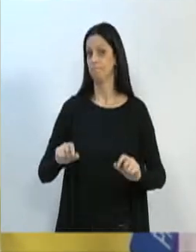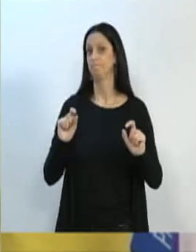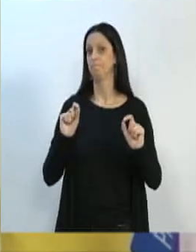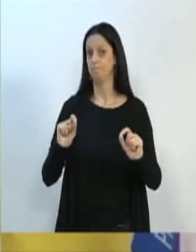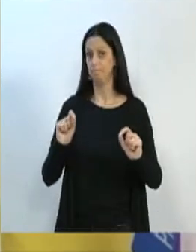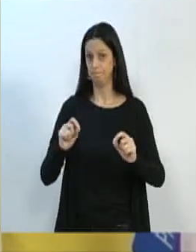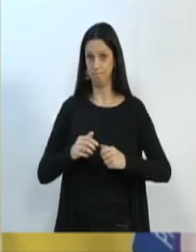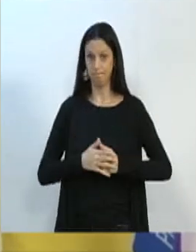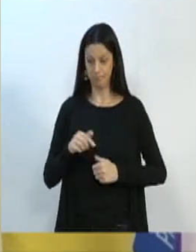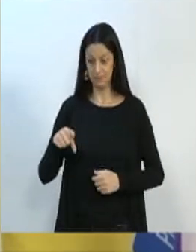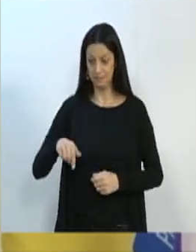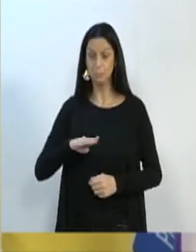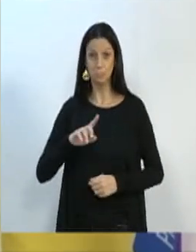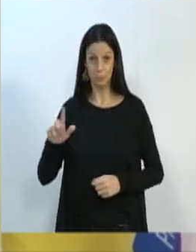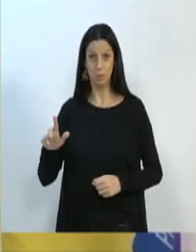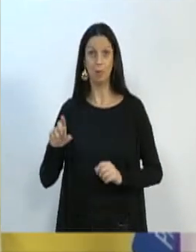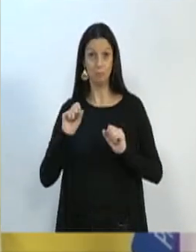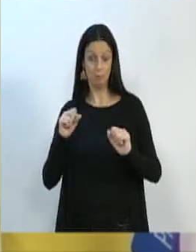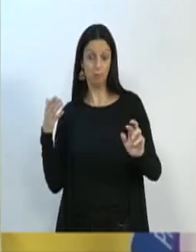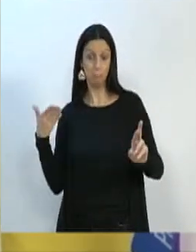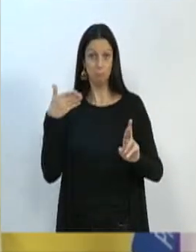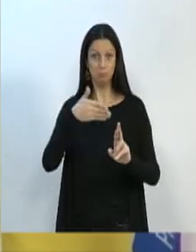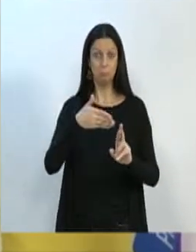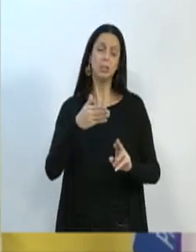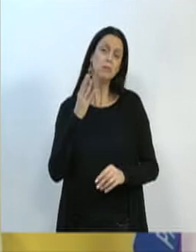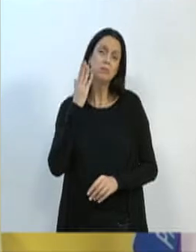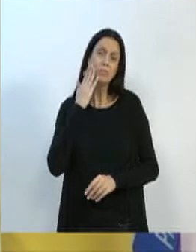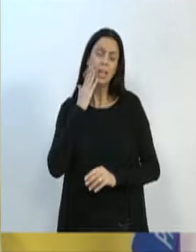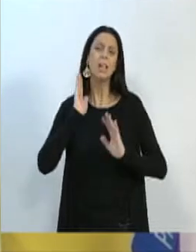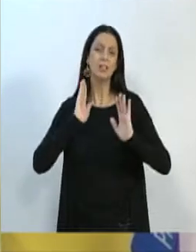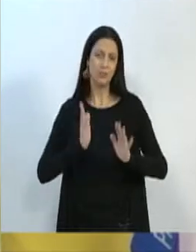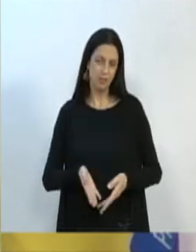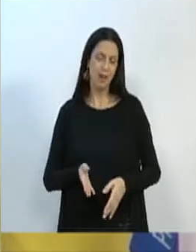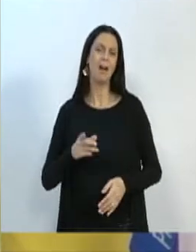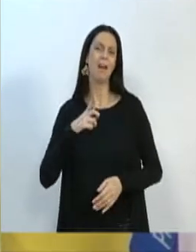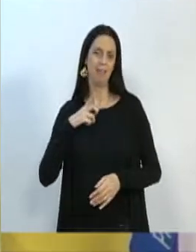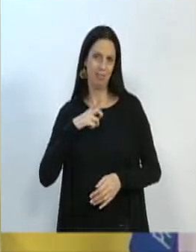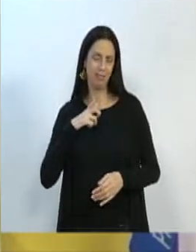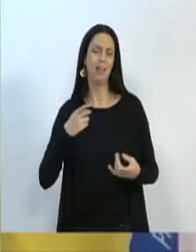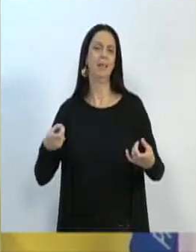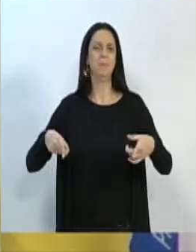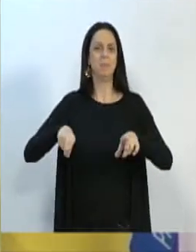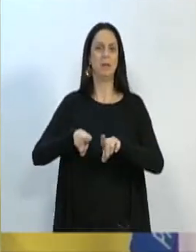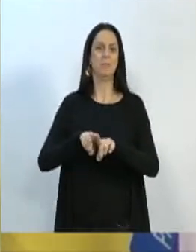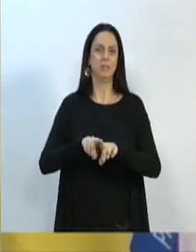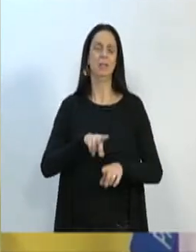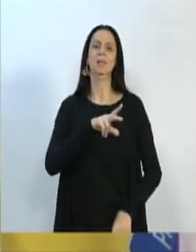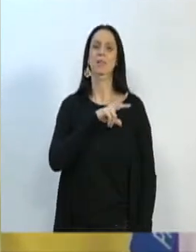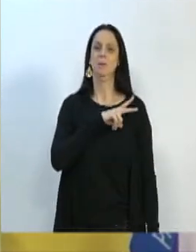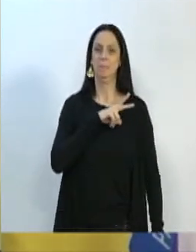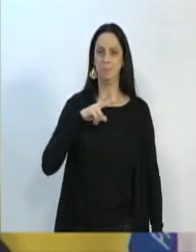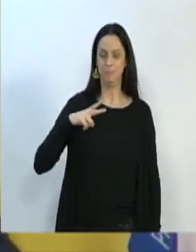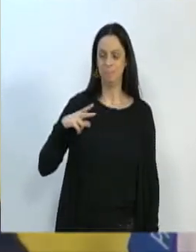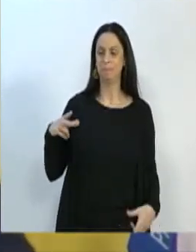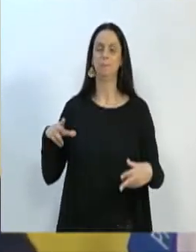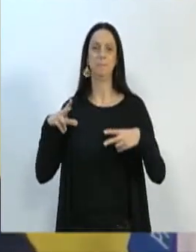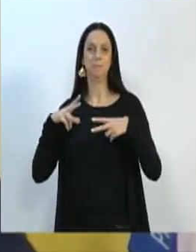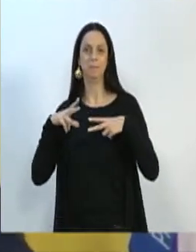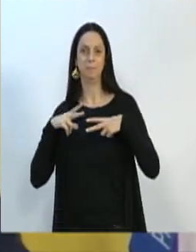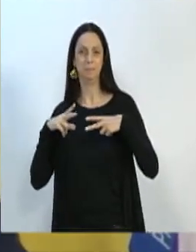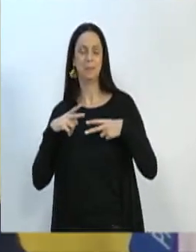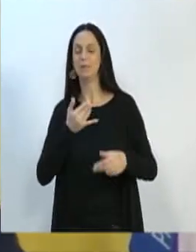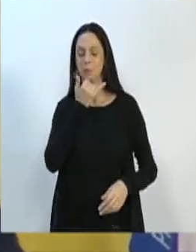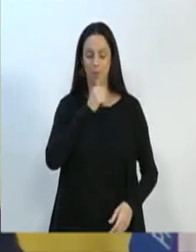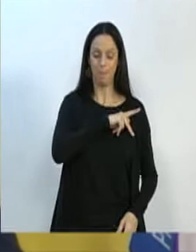de Blumenau pode dar o exemplo Blumenau tem se destacado na questão das parcerias público-privadas fazer uma grande